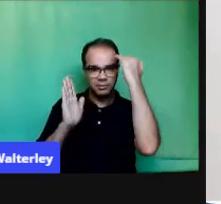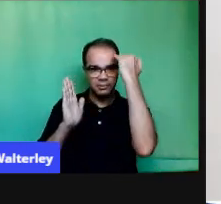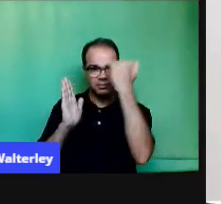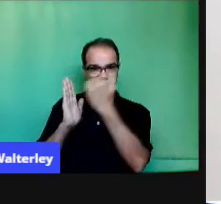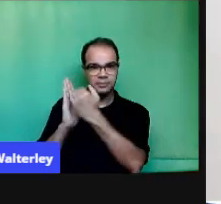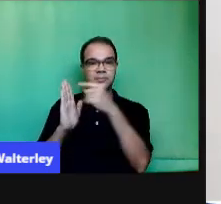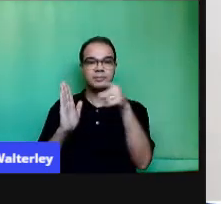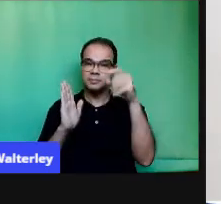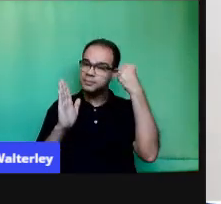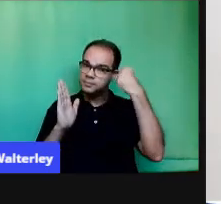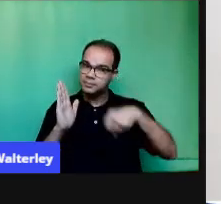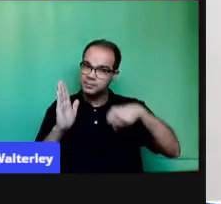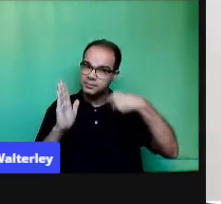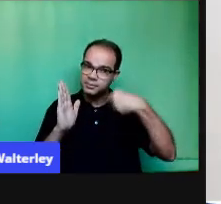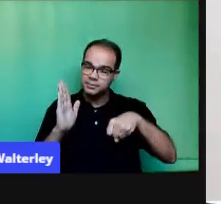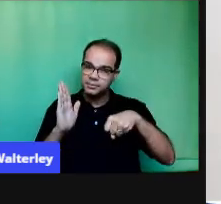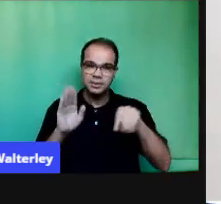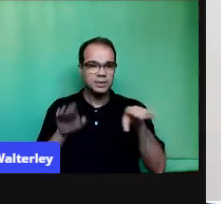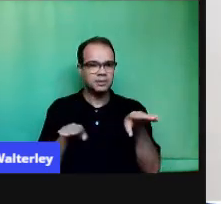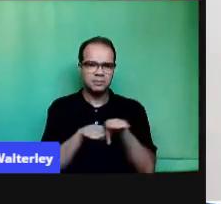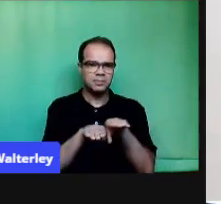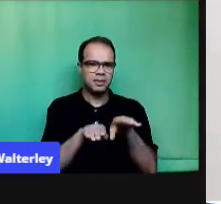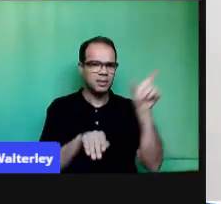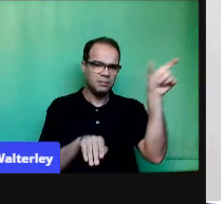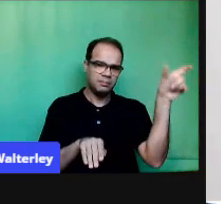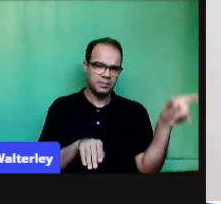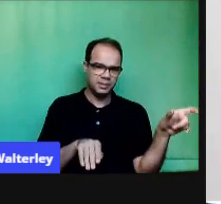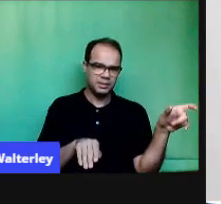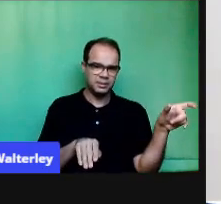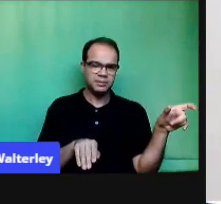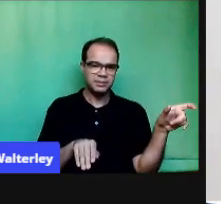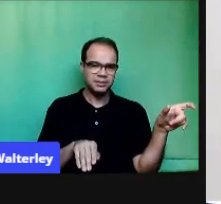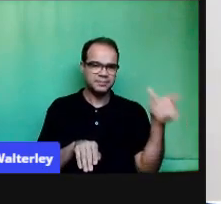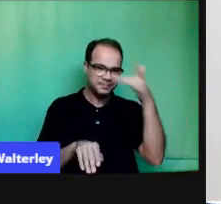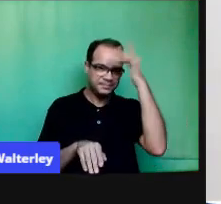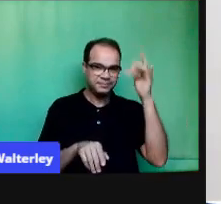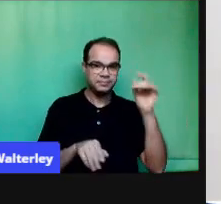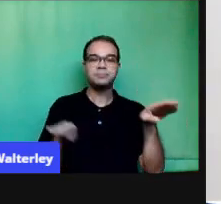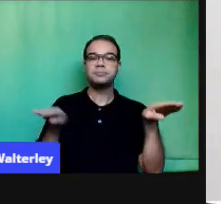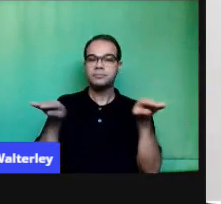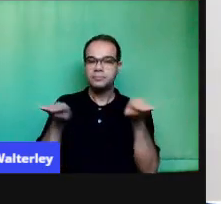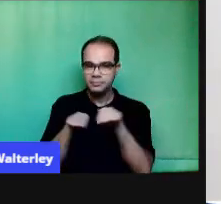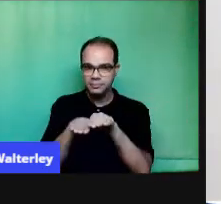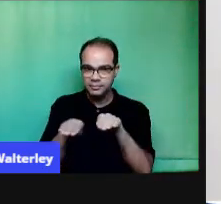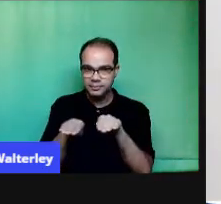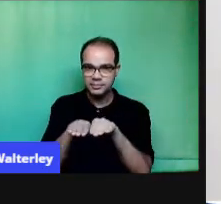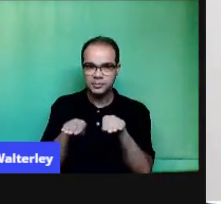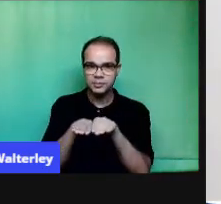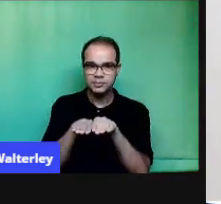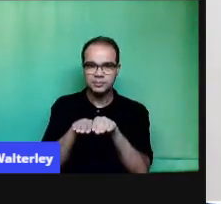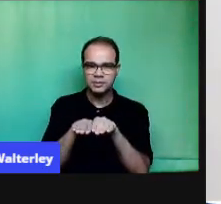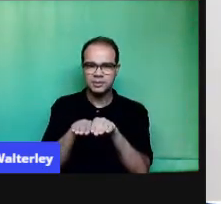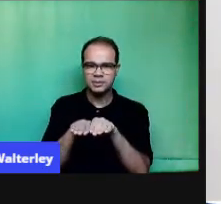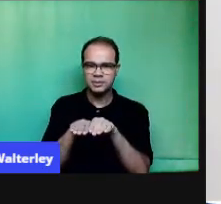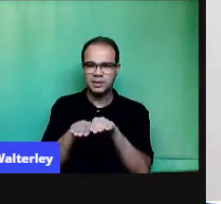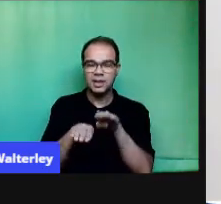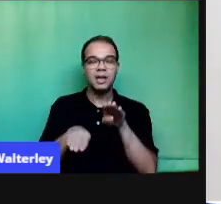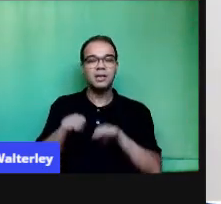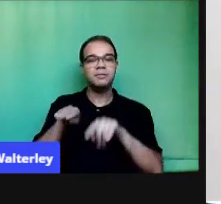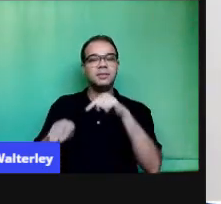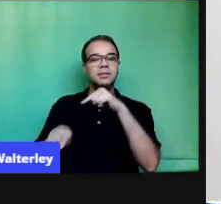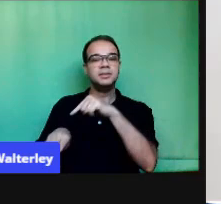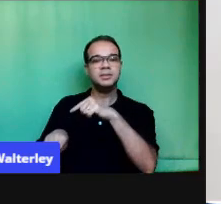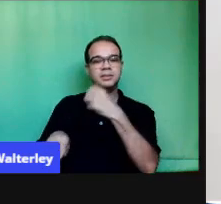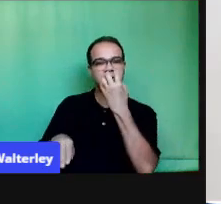quanto a saúde animal preservada. Na medicina veterinária, talvez a doença de maior importância, né,